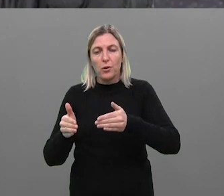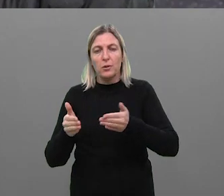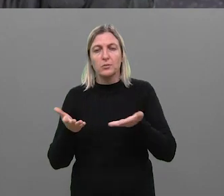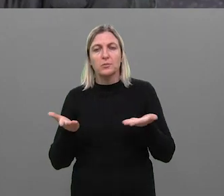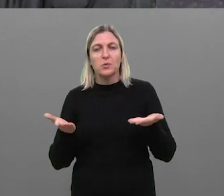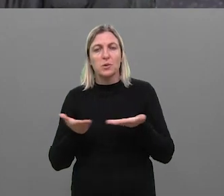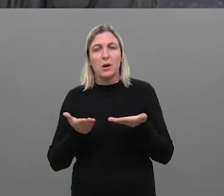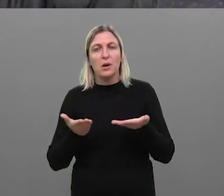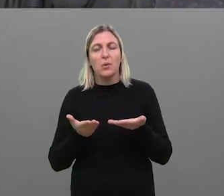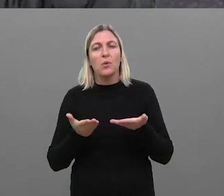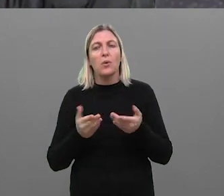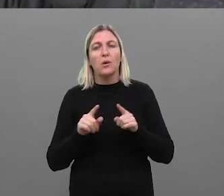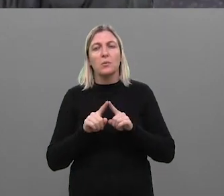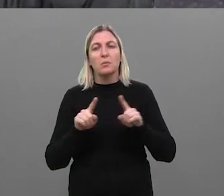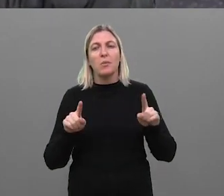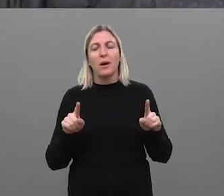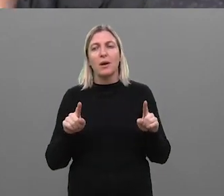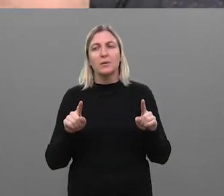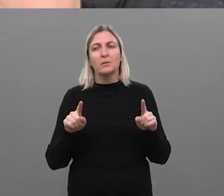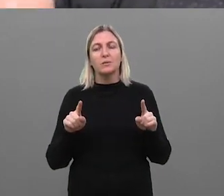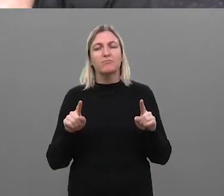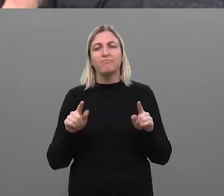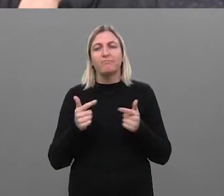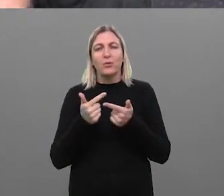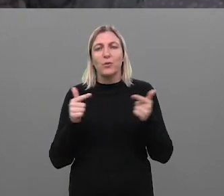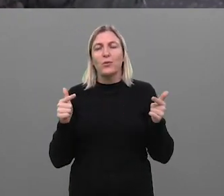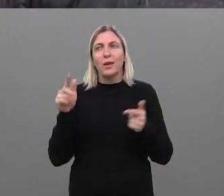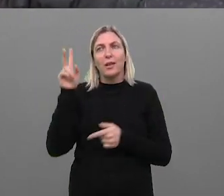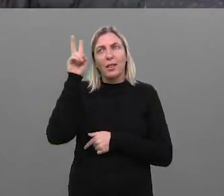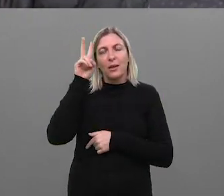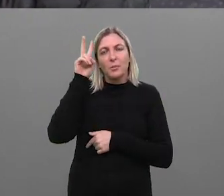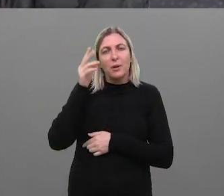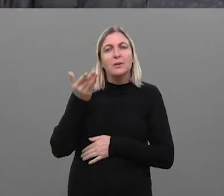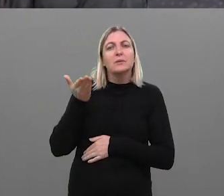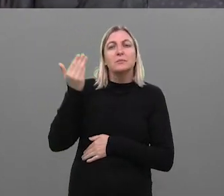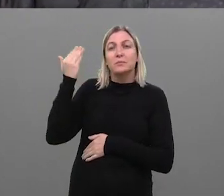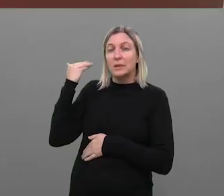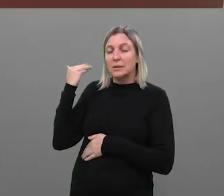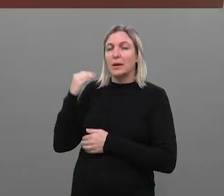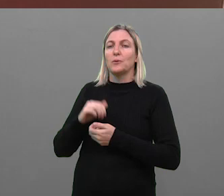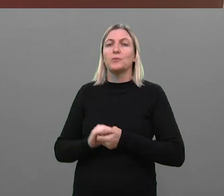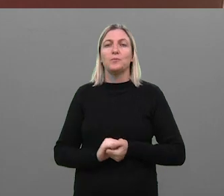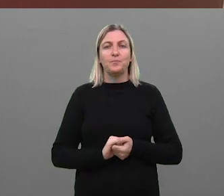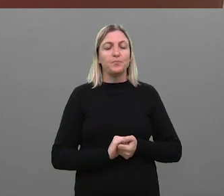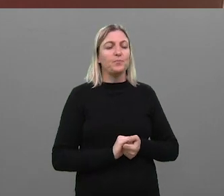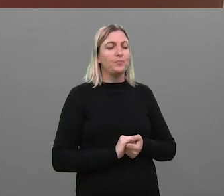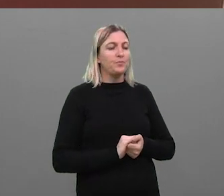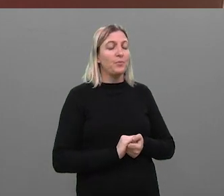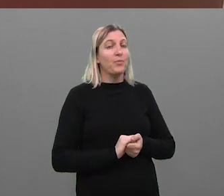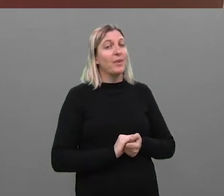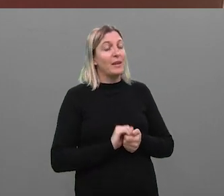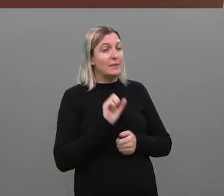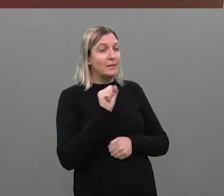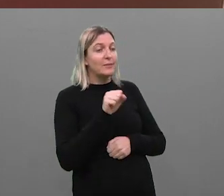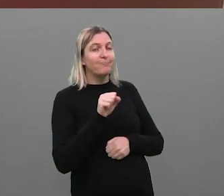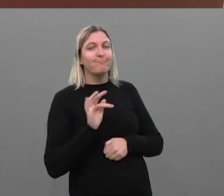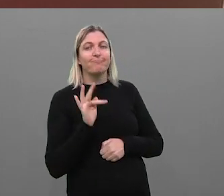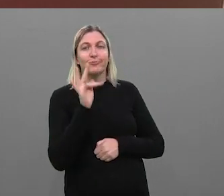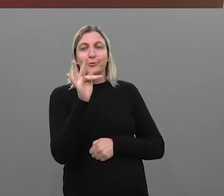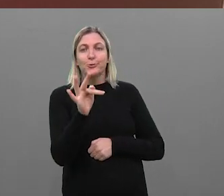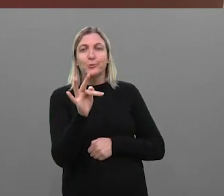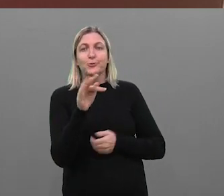pensa no hoje no até no amanhã mas não pensa naquilo que foi o que isso vai nos fazer falta e um dia vai fazer